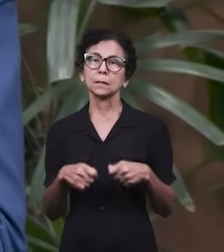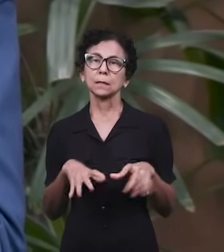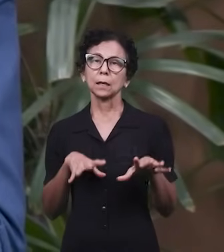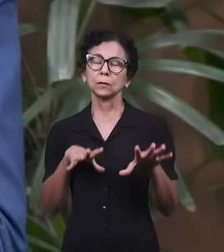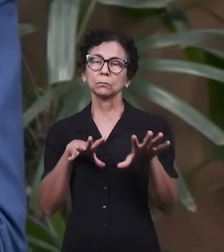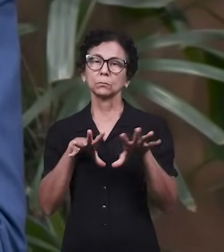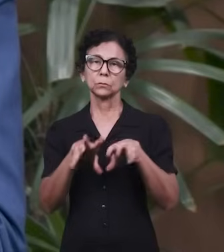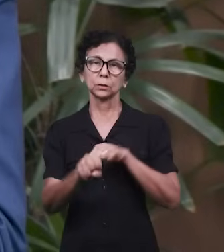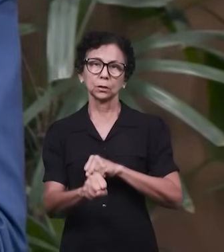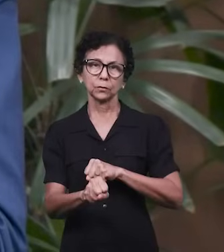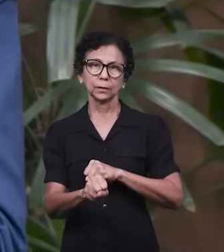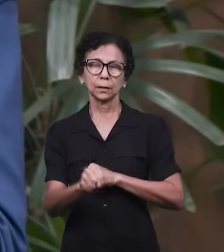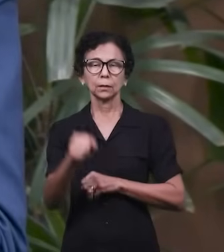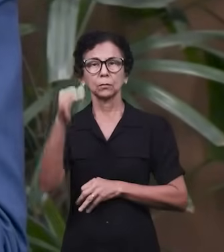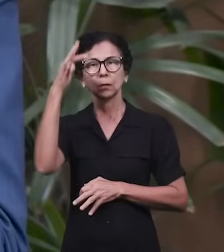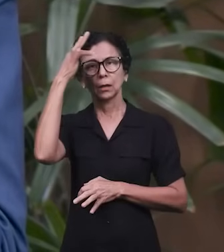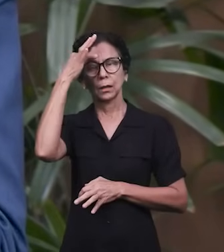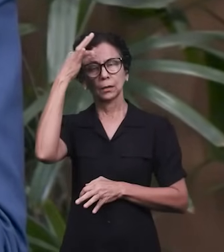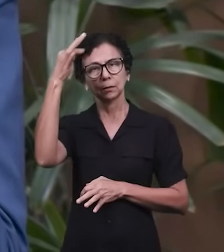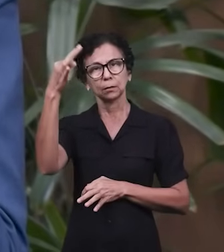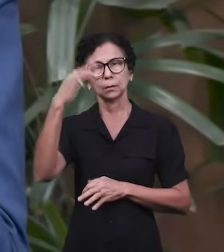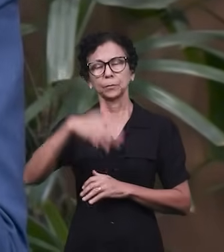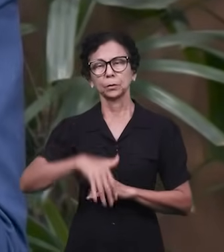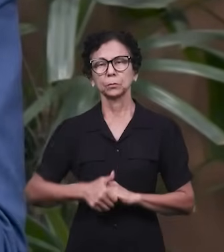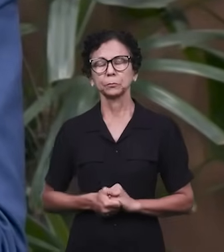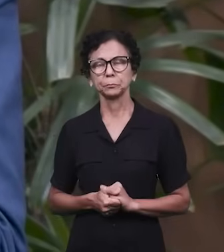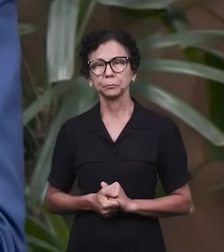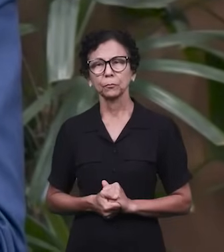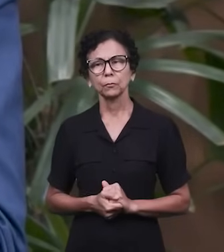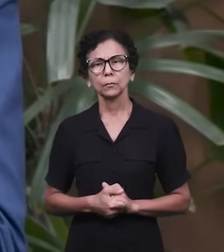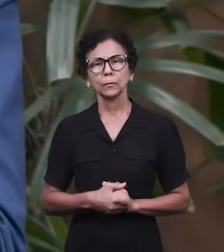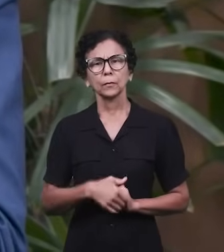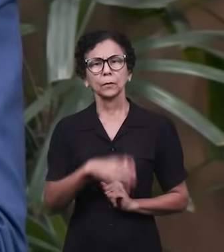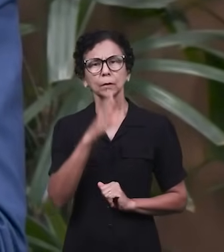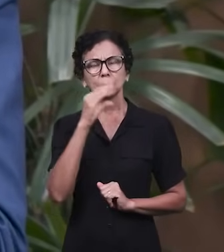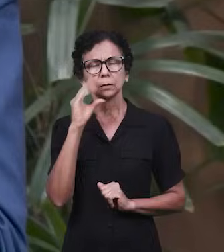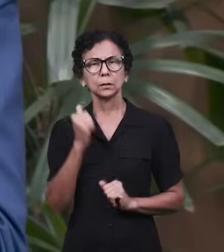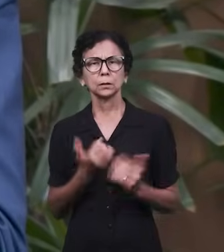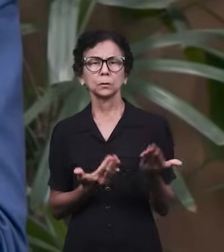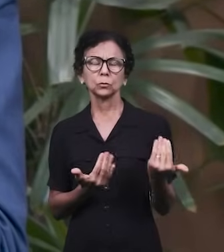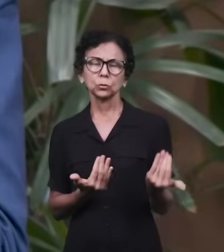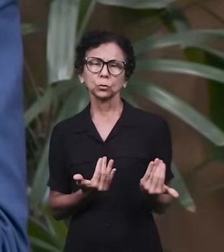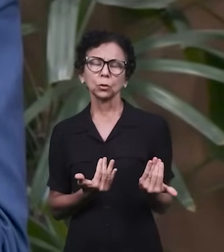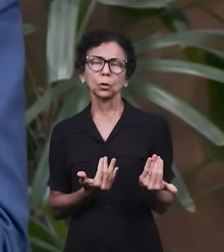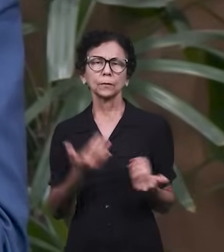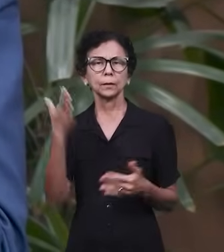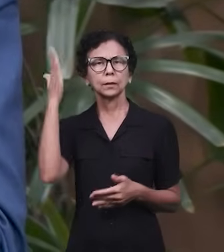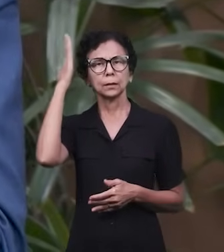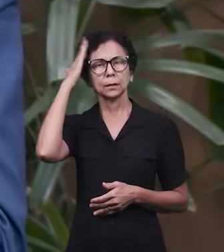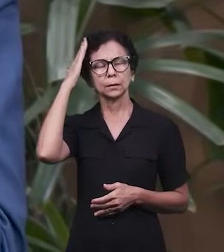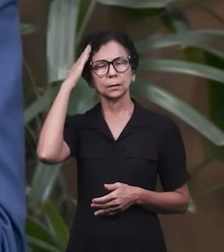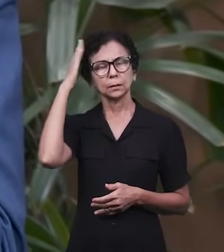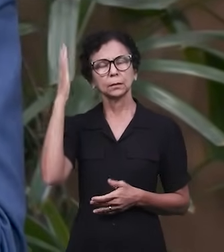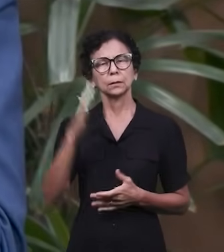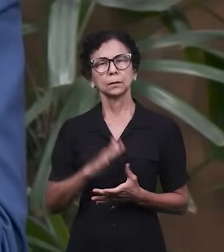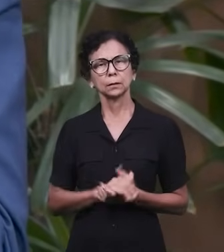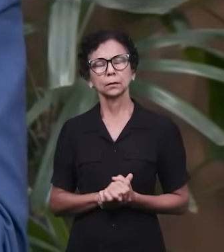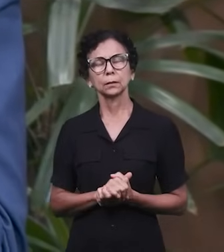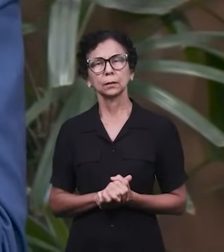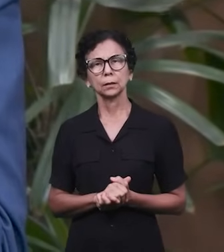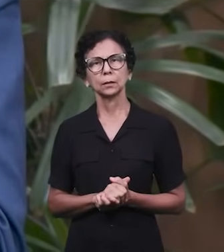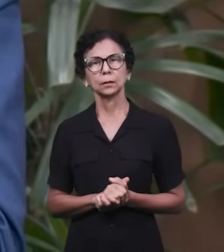jovem entender isso, mais fácil vai ser o balizamento da sua decisão. Quando falamos para os